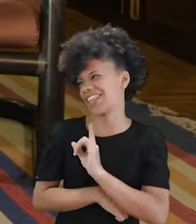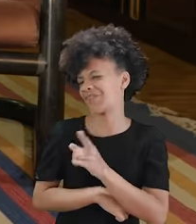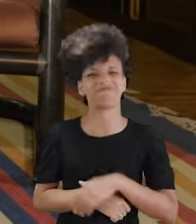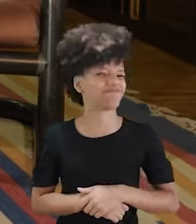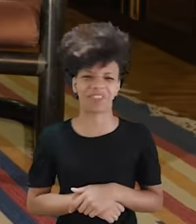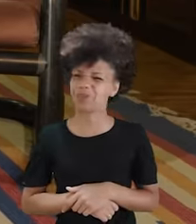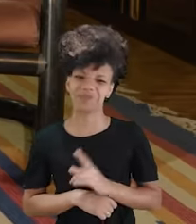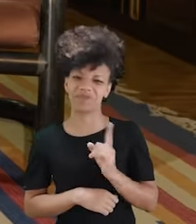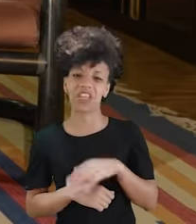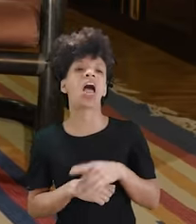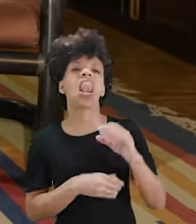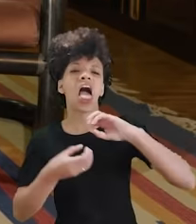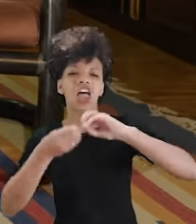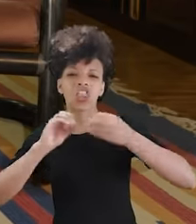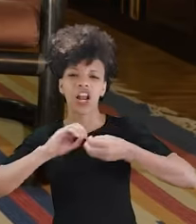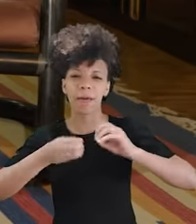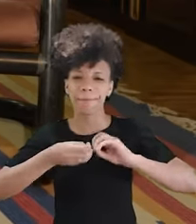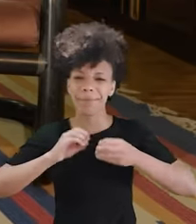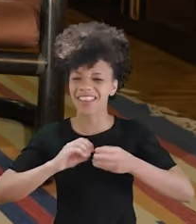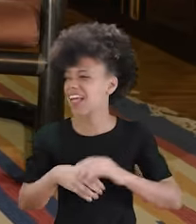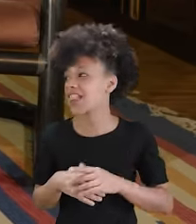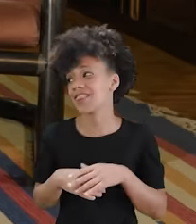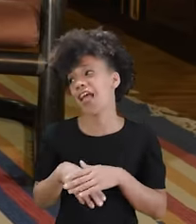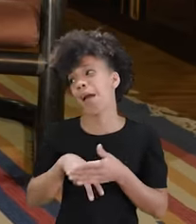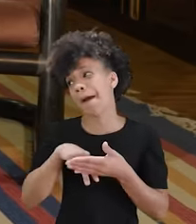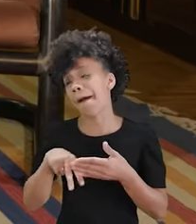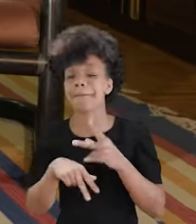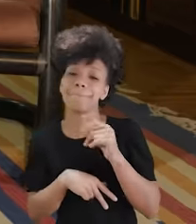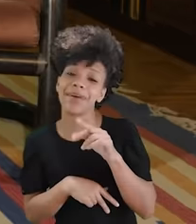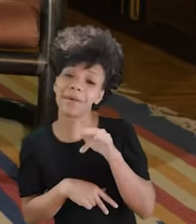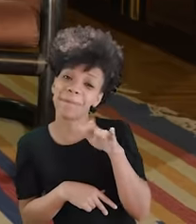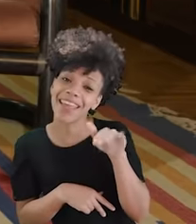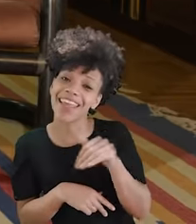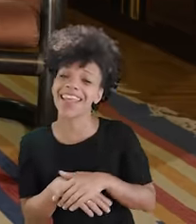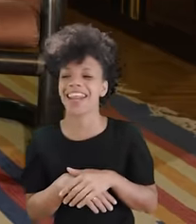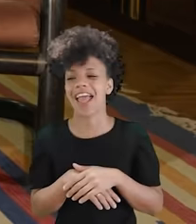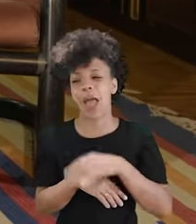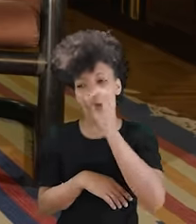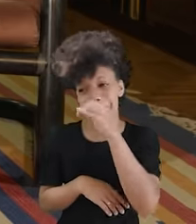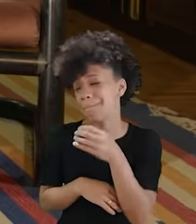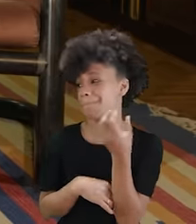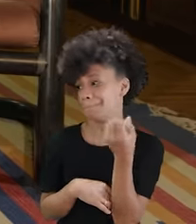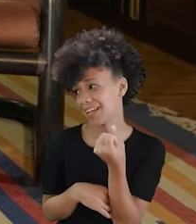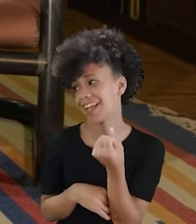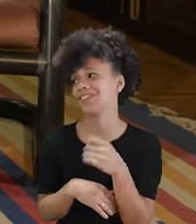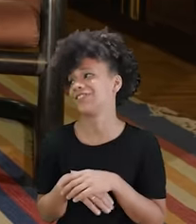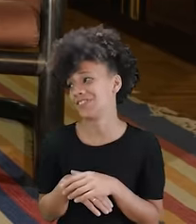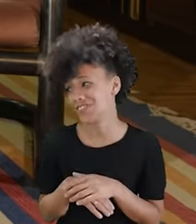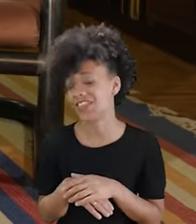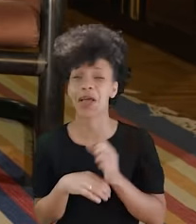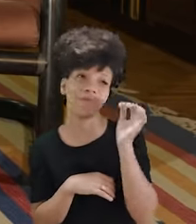eu falo ele da Pomerânia um pouquinho mas por que não tava mais e